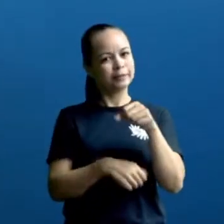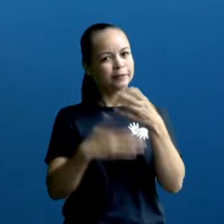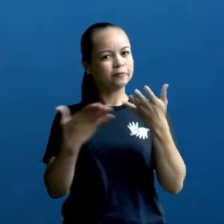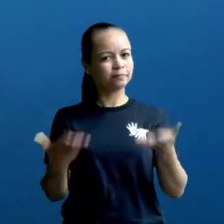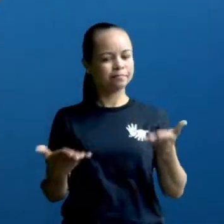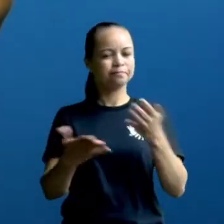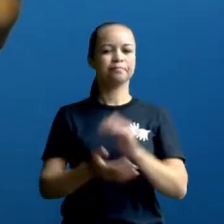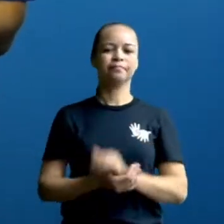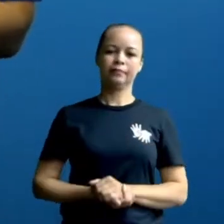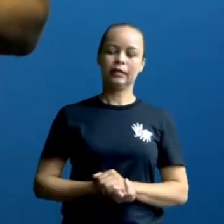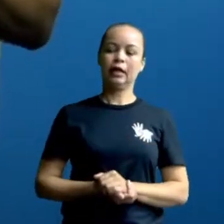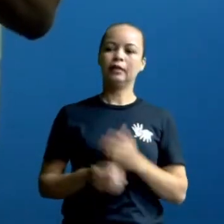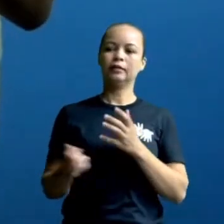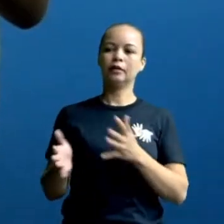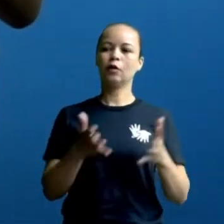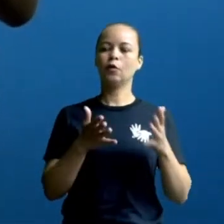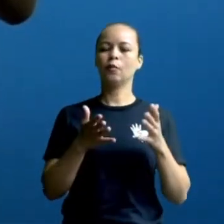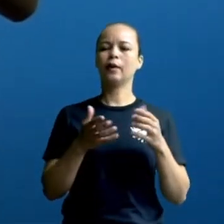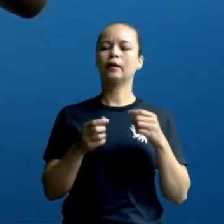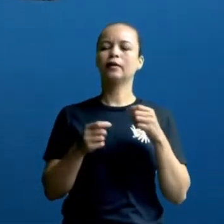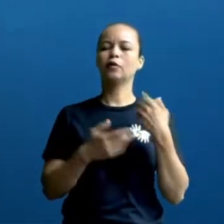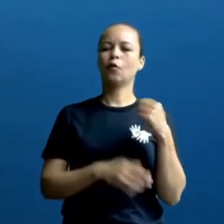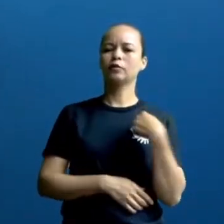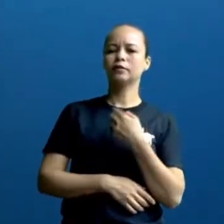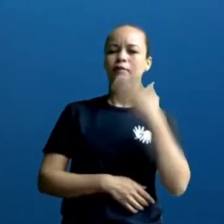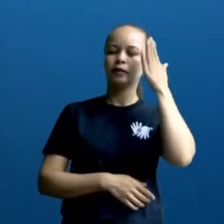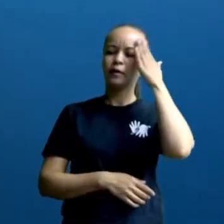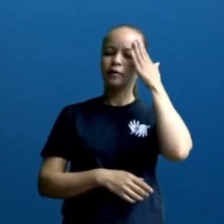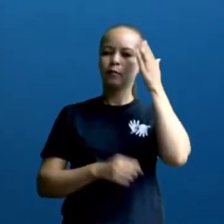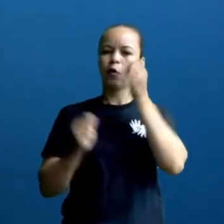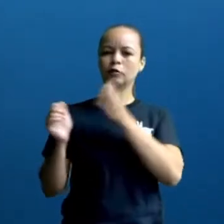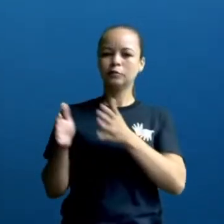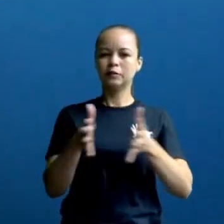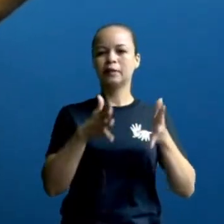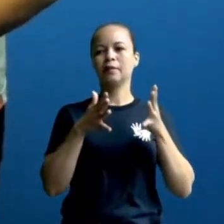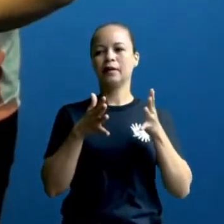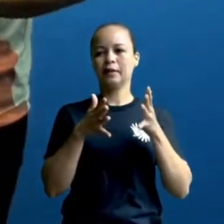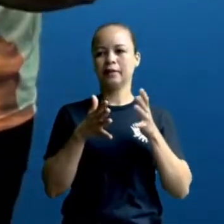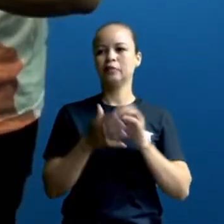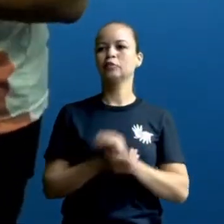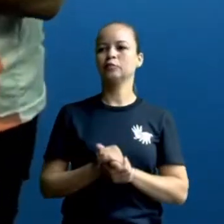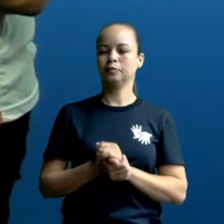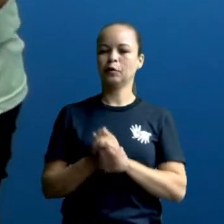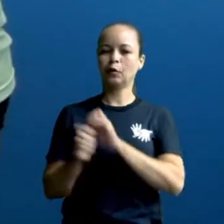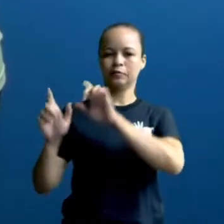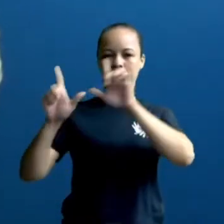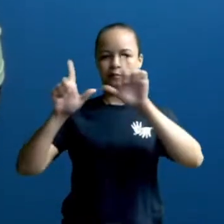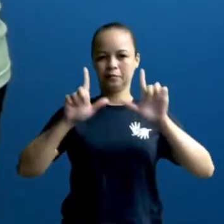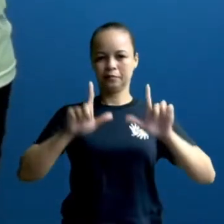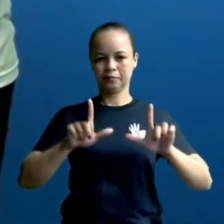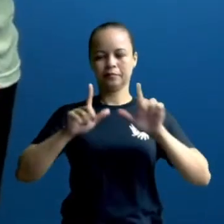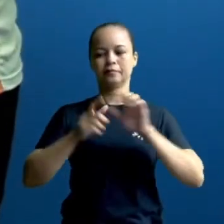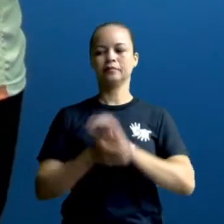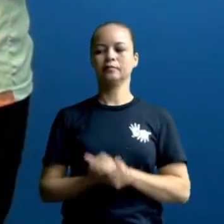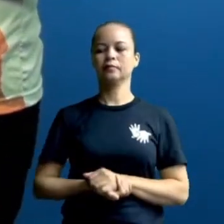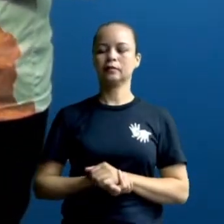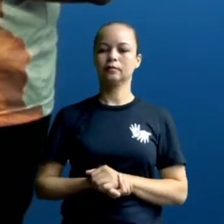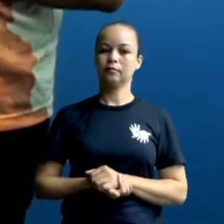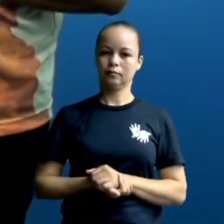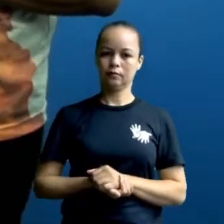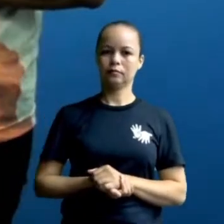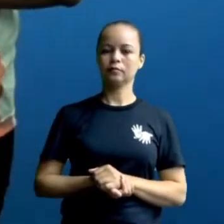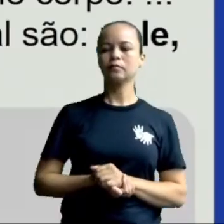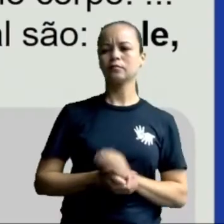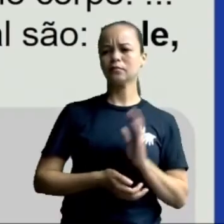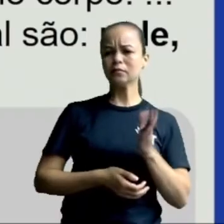justamente metabolizar esses nossos próximos saberes. Próximo slide, por favor, produção. E eu já vou pedir para a